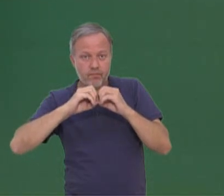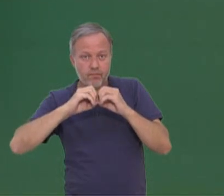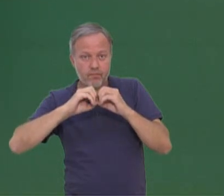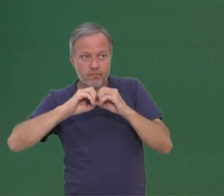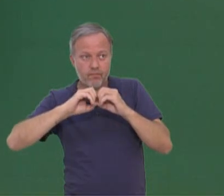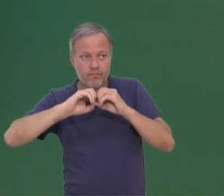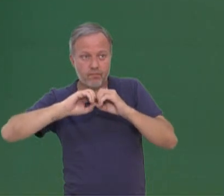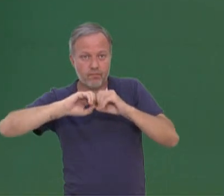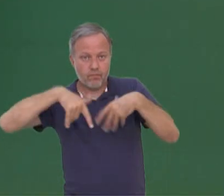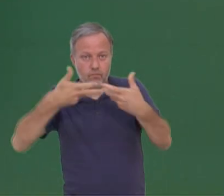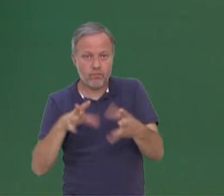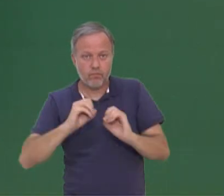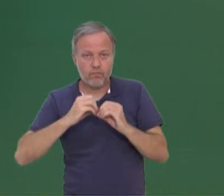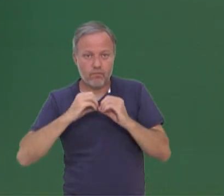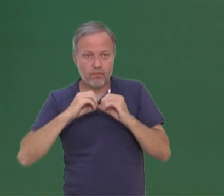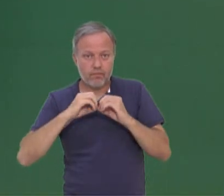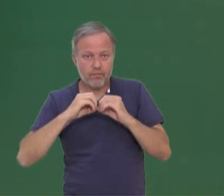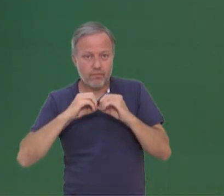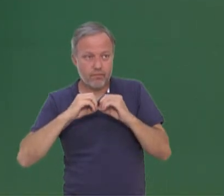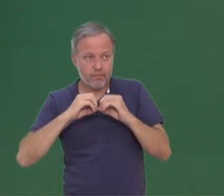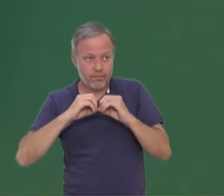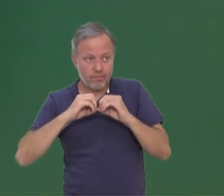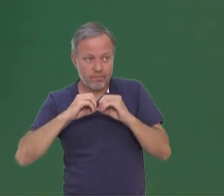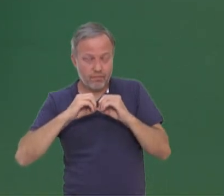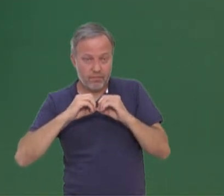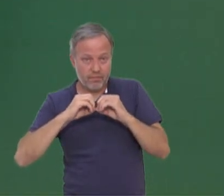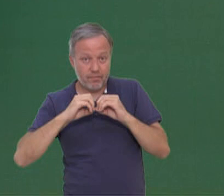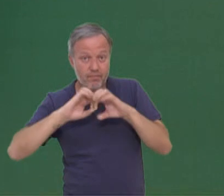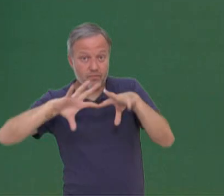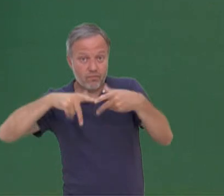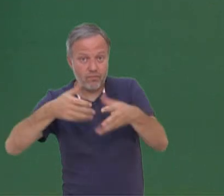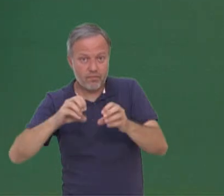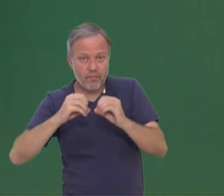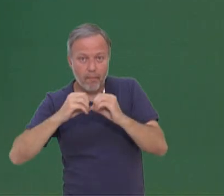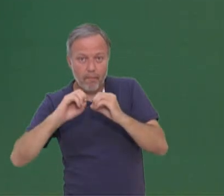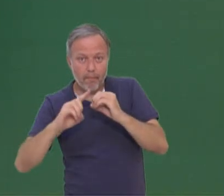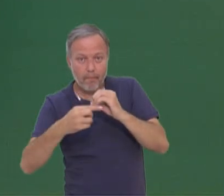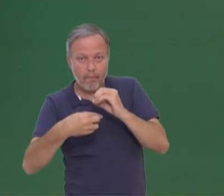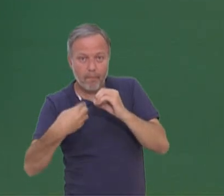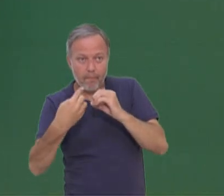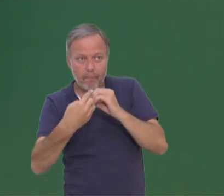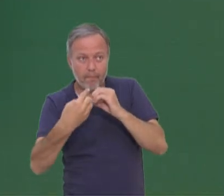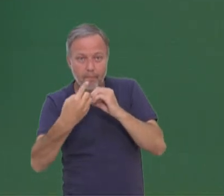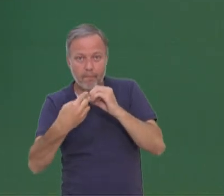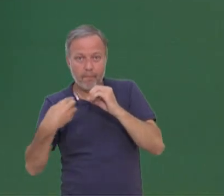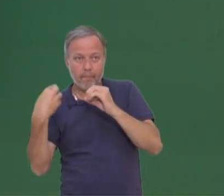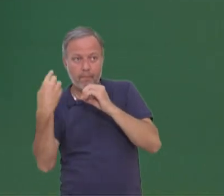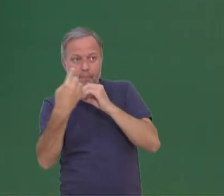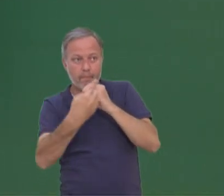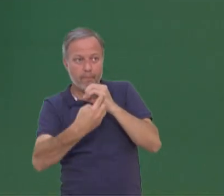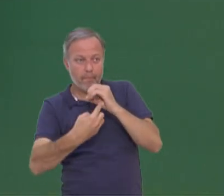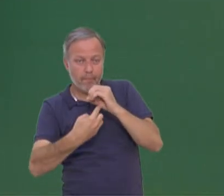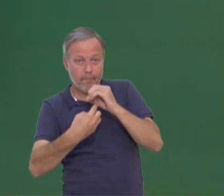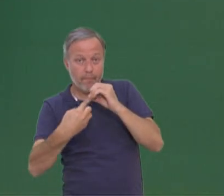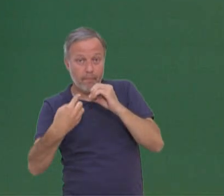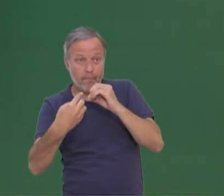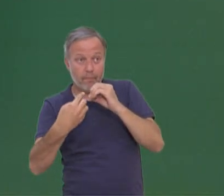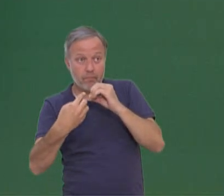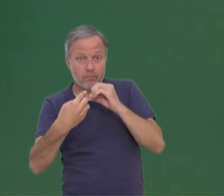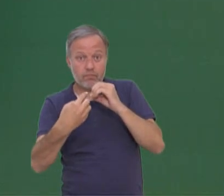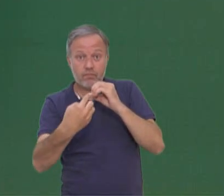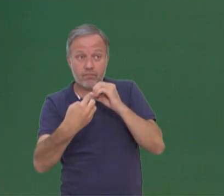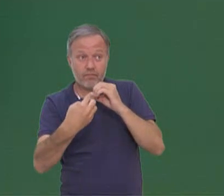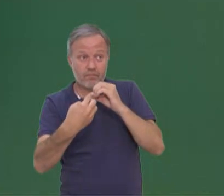camada, com parte polar para dentro e parte polar para fora. E a parte apolar,